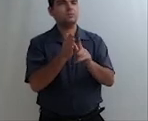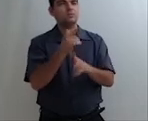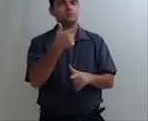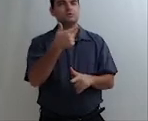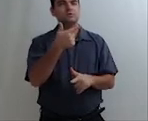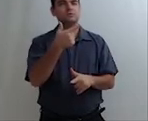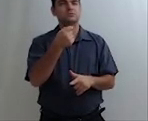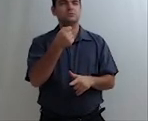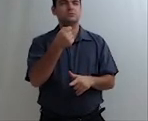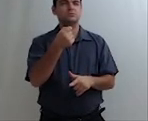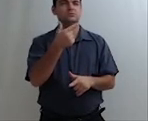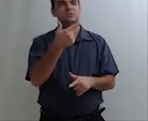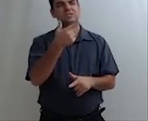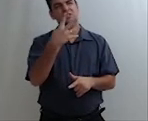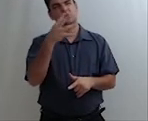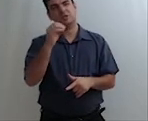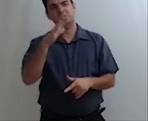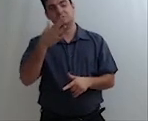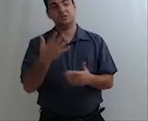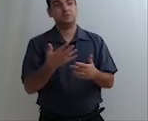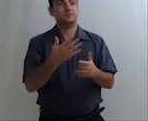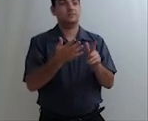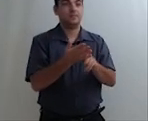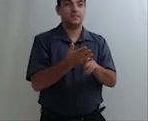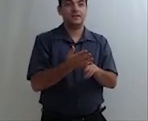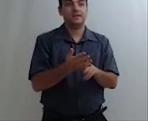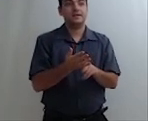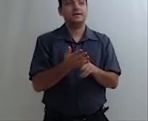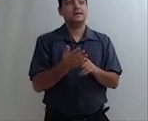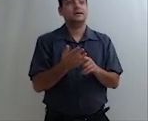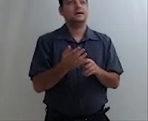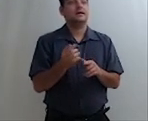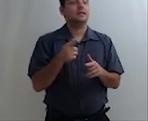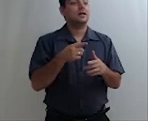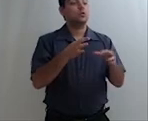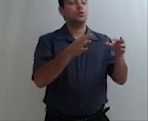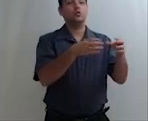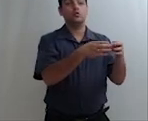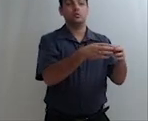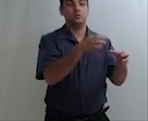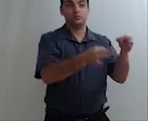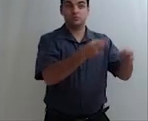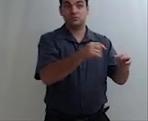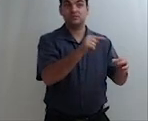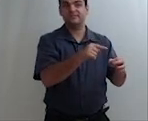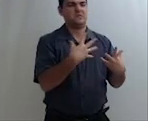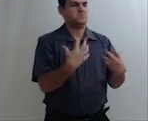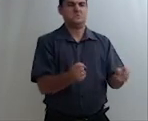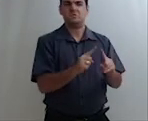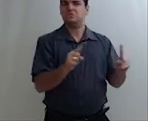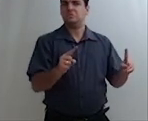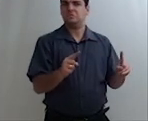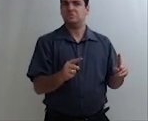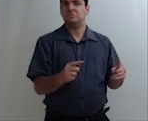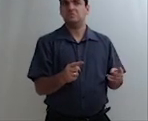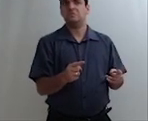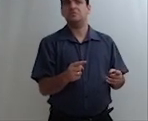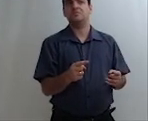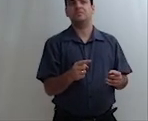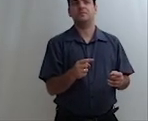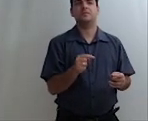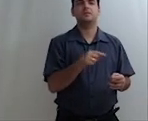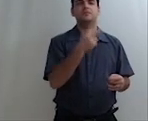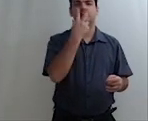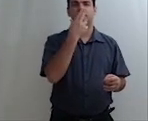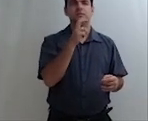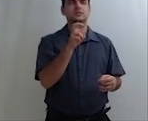20240 destes autos a CTE local rejeitou os embar de declaração lá em 5